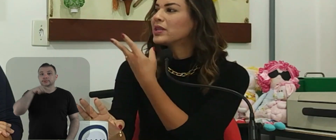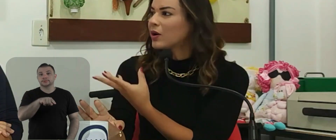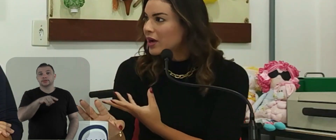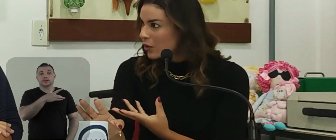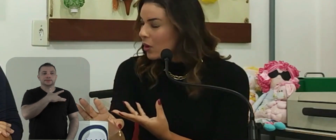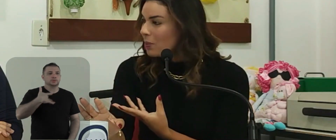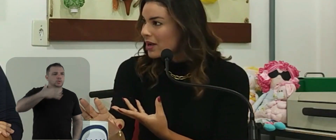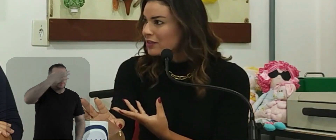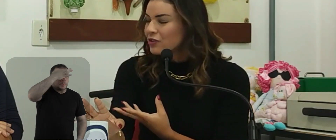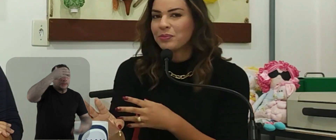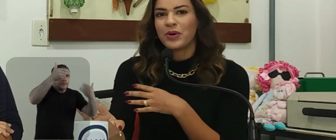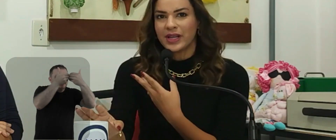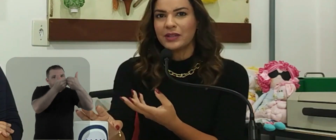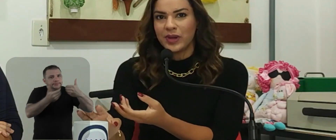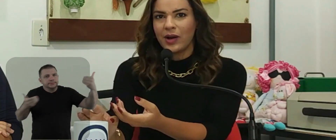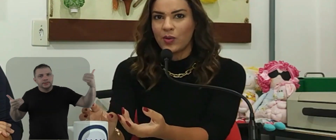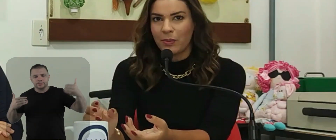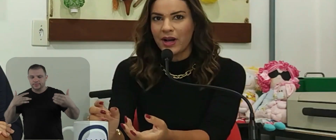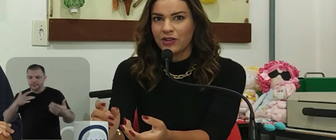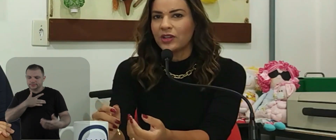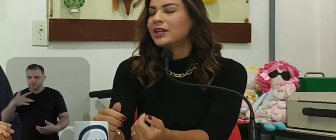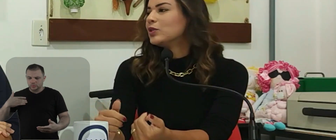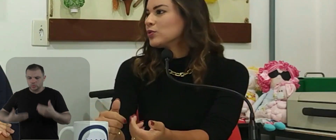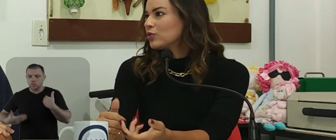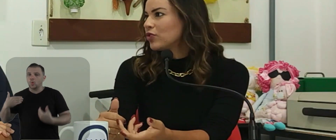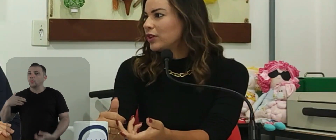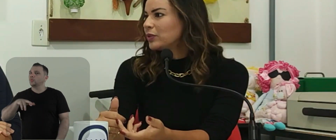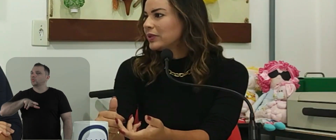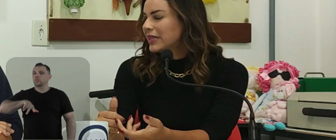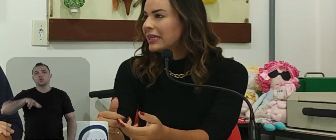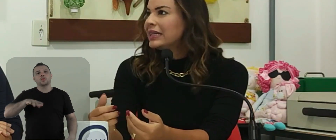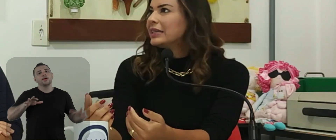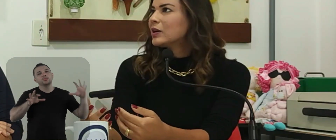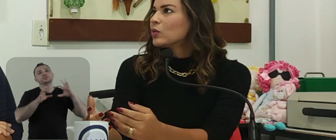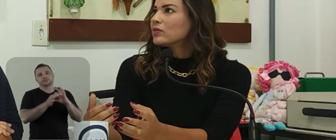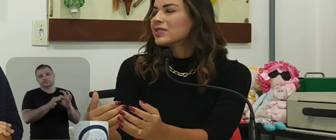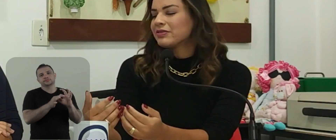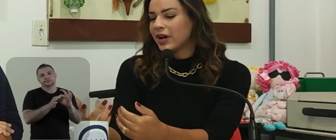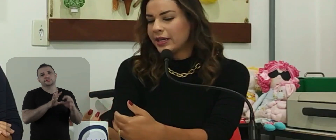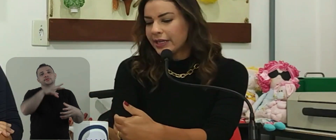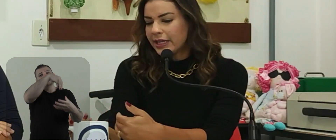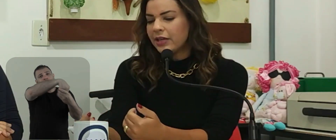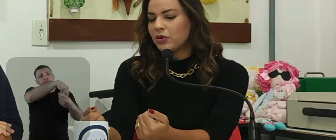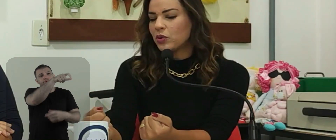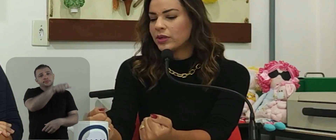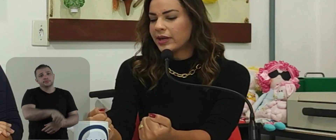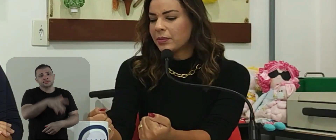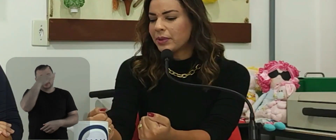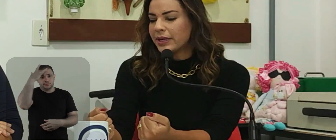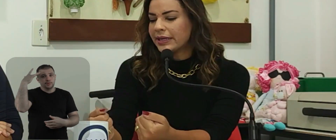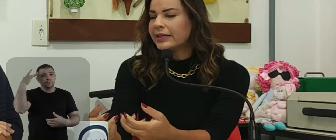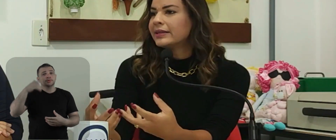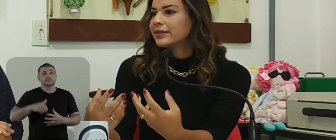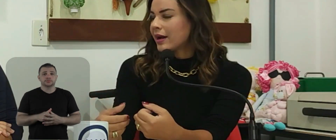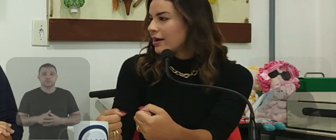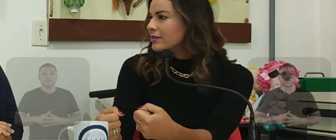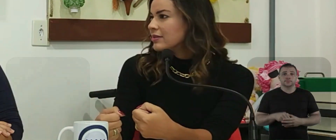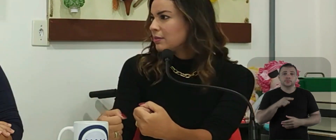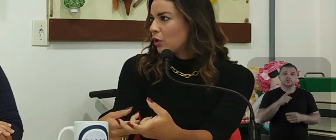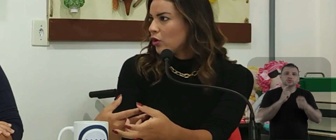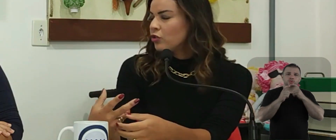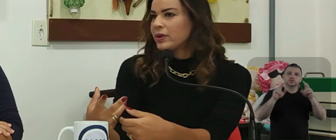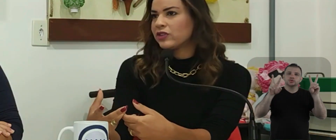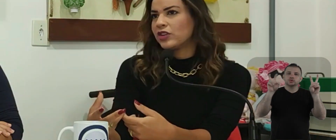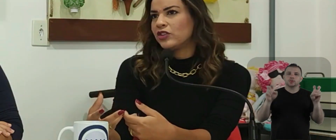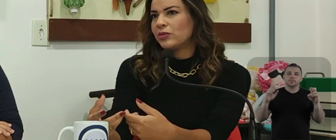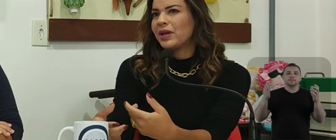de que a saúde mental é algo à parte, porque ela não é algo à parte do sujeito, né? Sim. Então, quando você fala em equilíbrio, quando a campanha traz